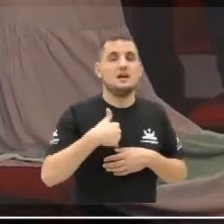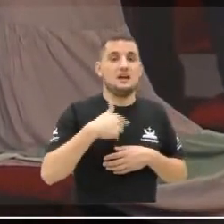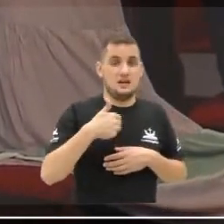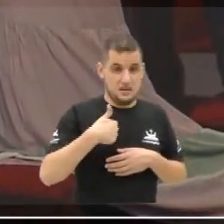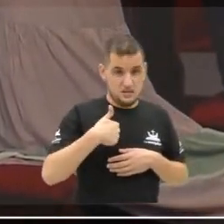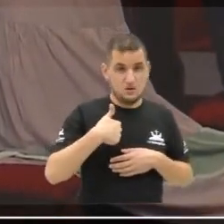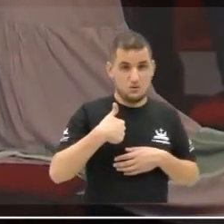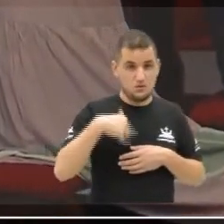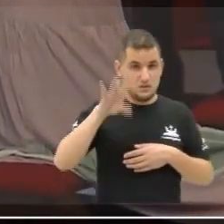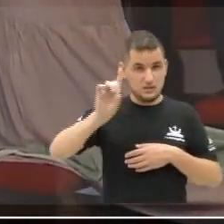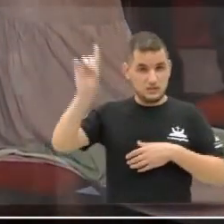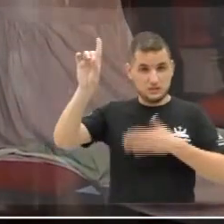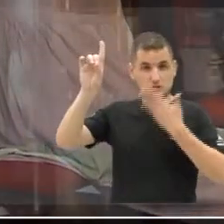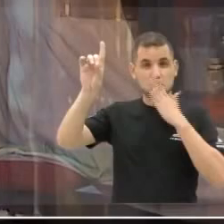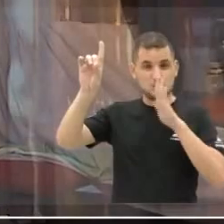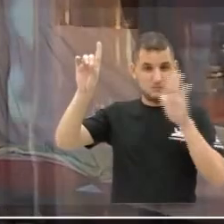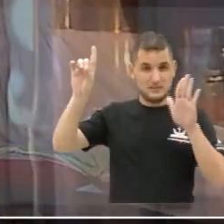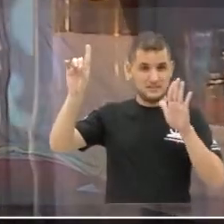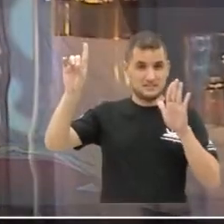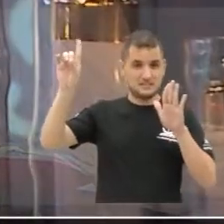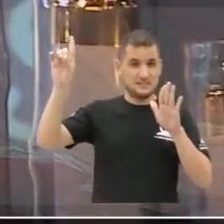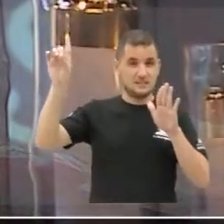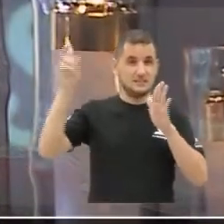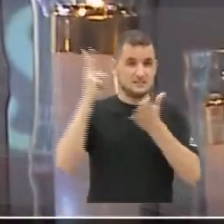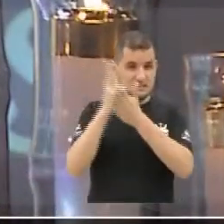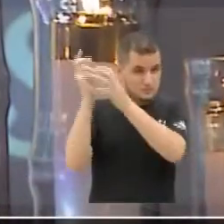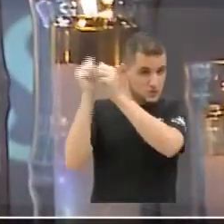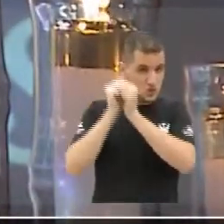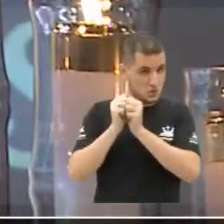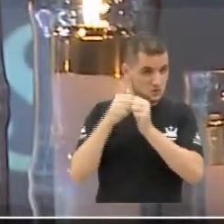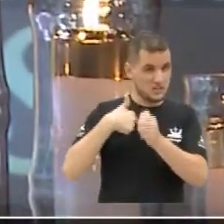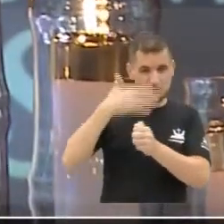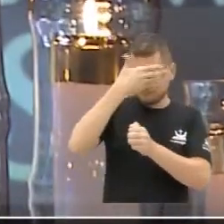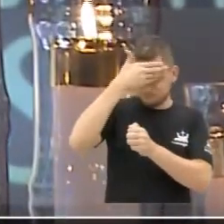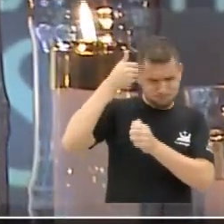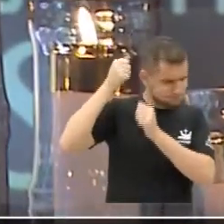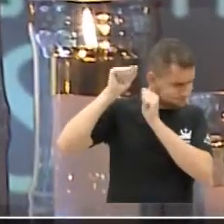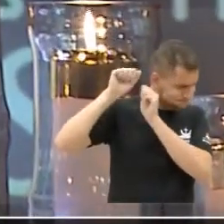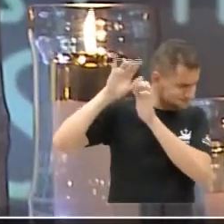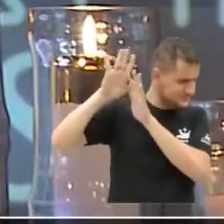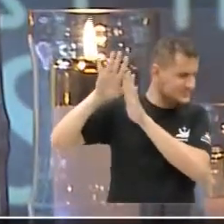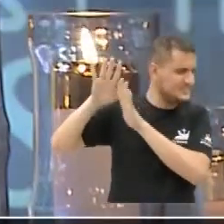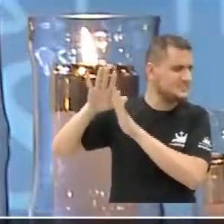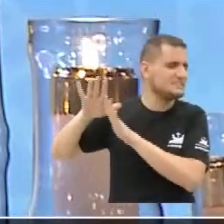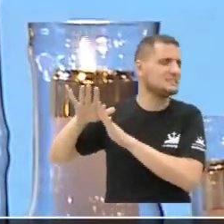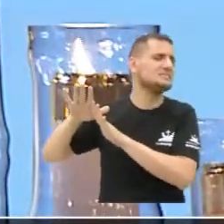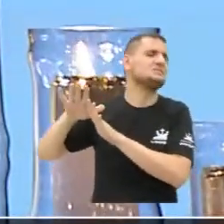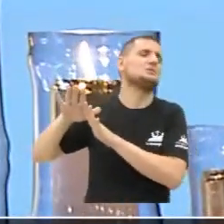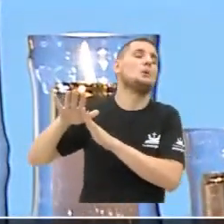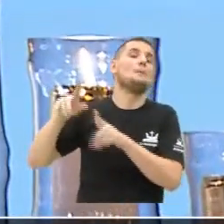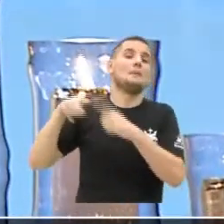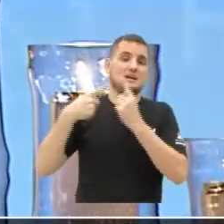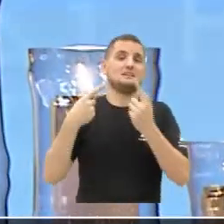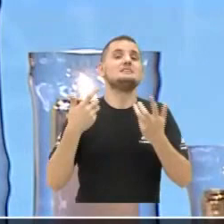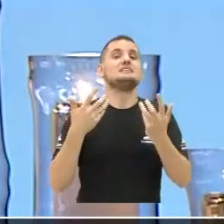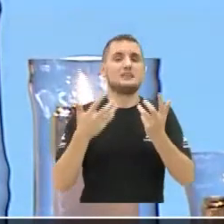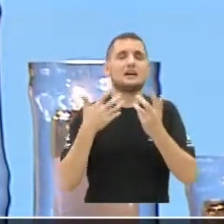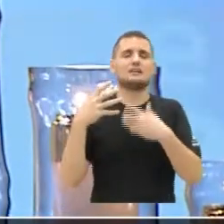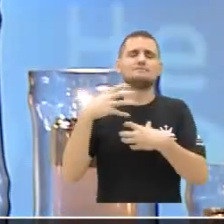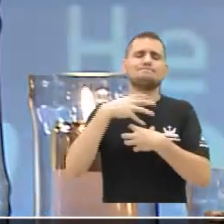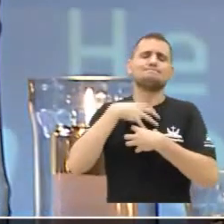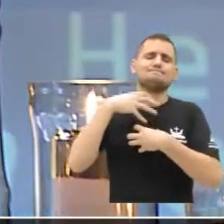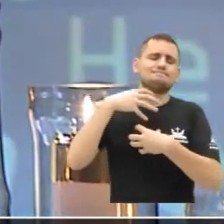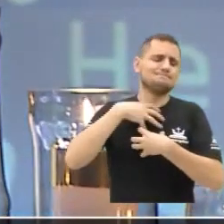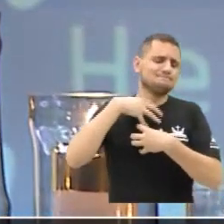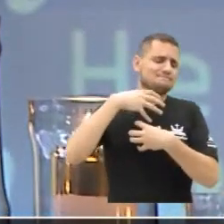sua promessa de que sempre estás comigo. Posso ouvir a